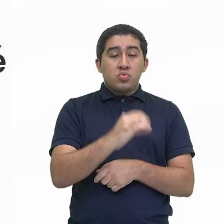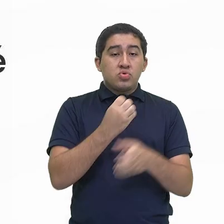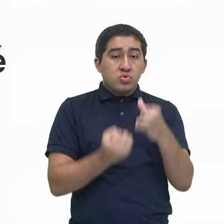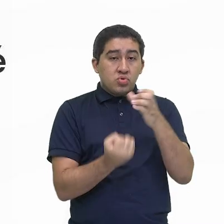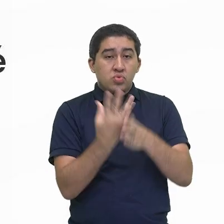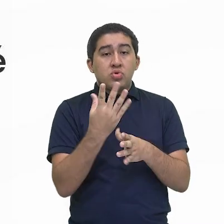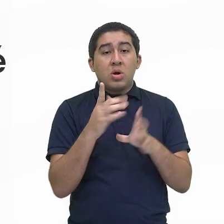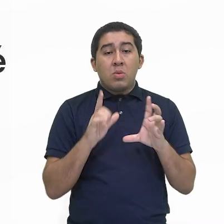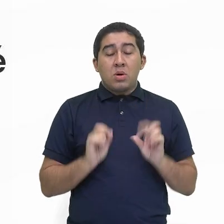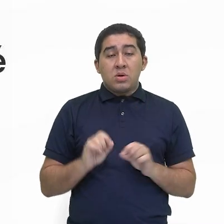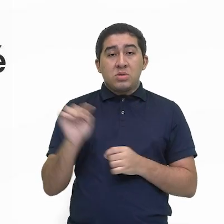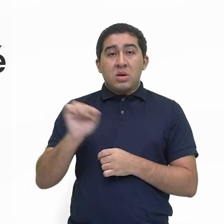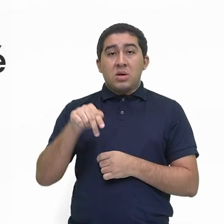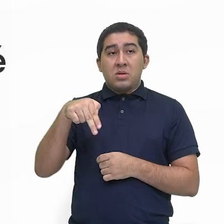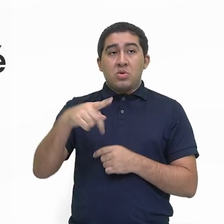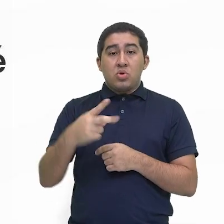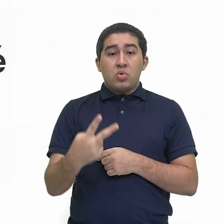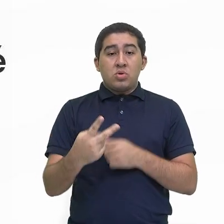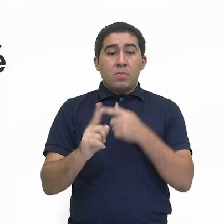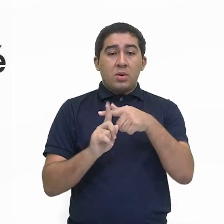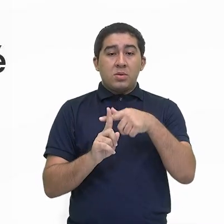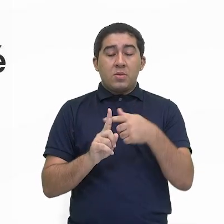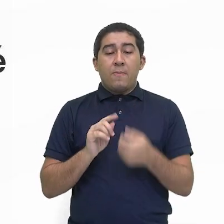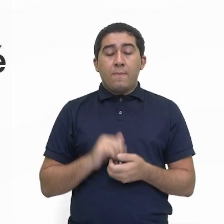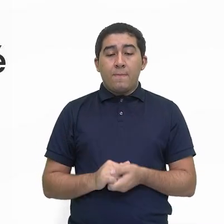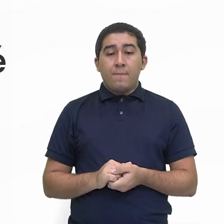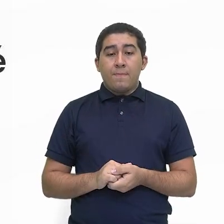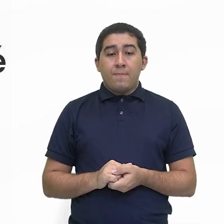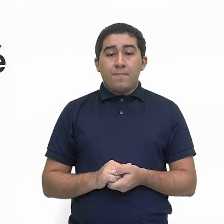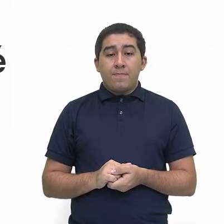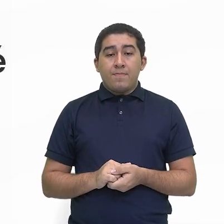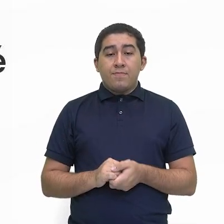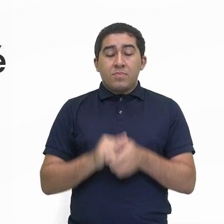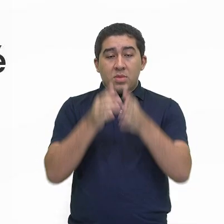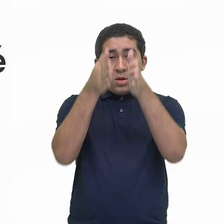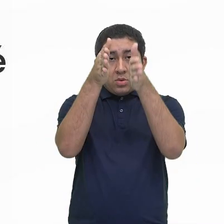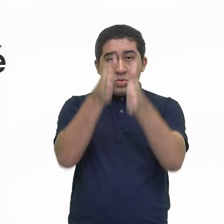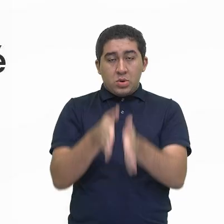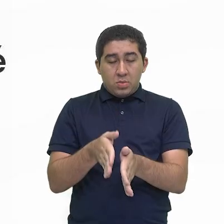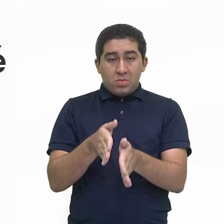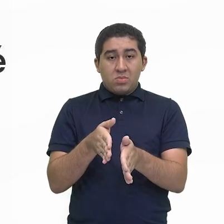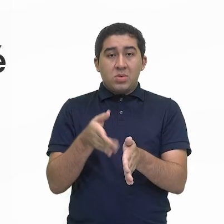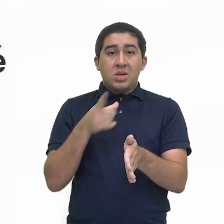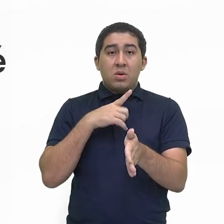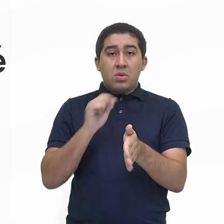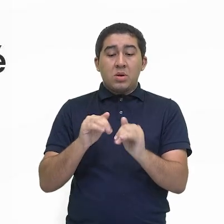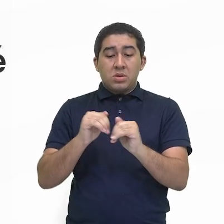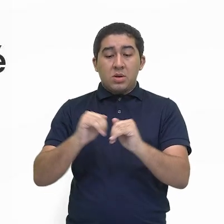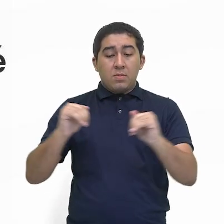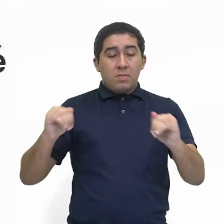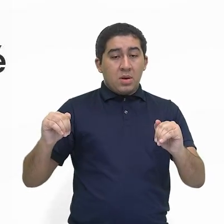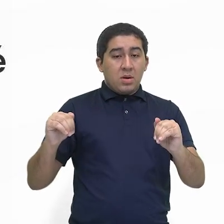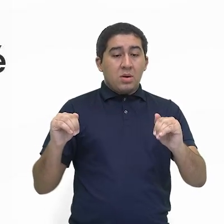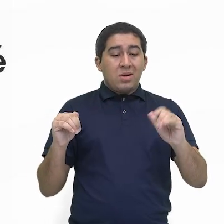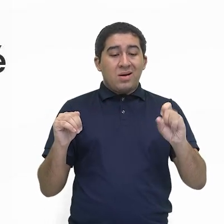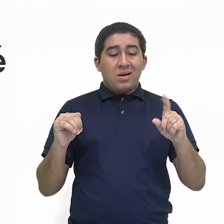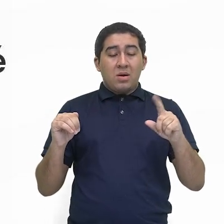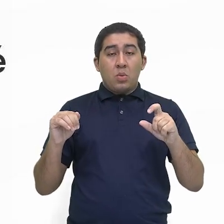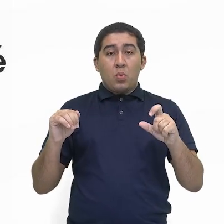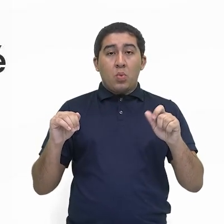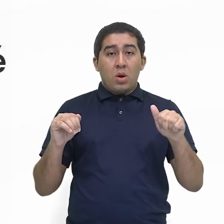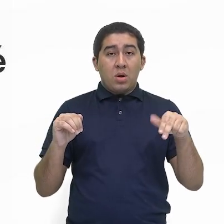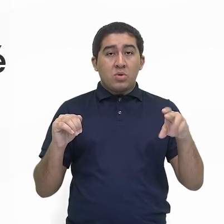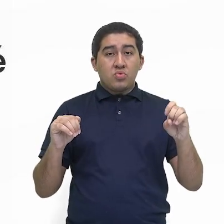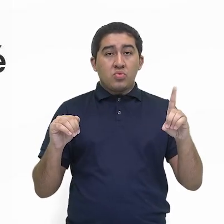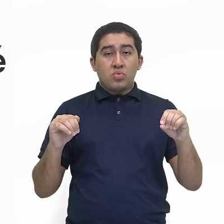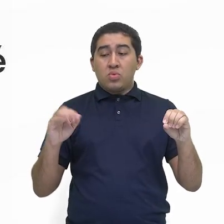no caso, o zinco 2+. Aí, 2 barrinhas, né? As 2 barrinhas separam o cátodo do ânodo, tá bom?